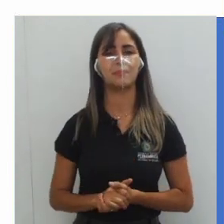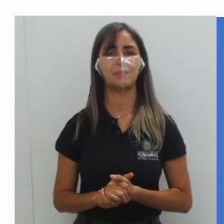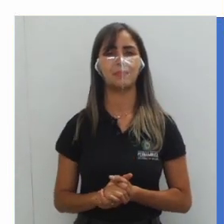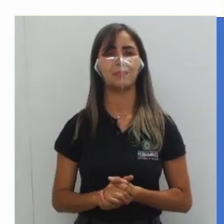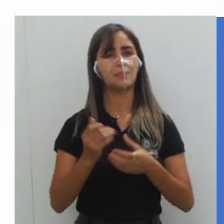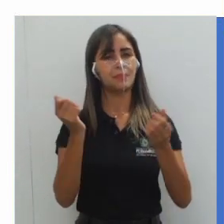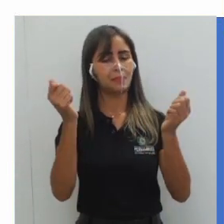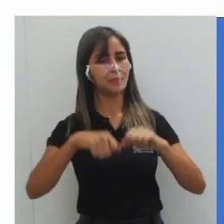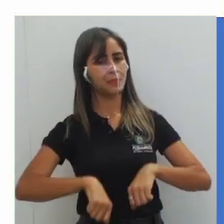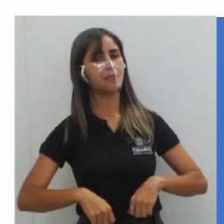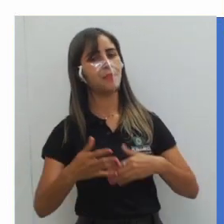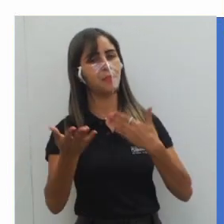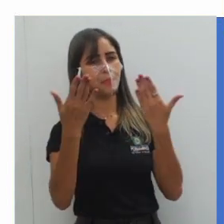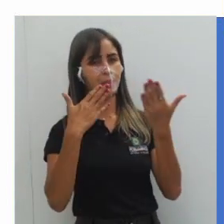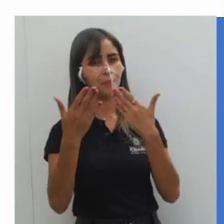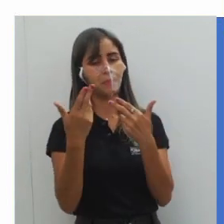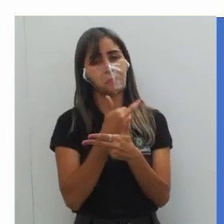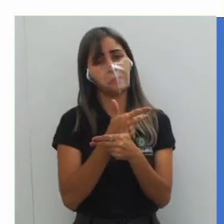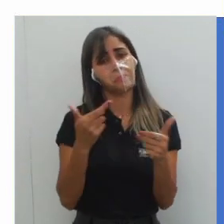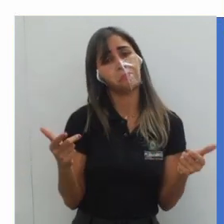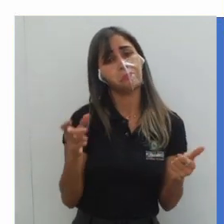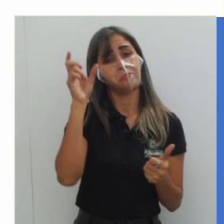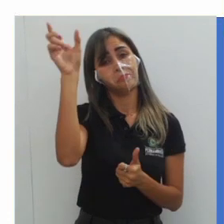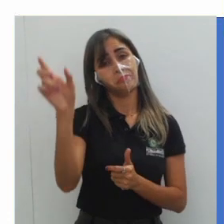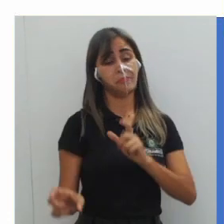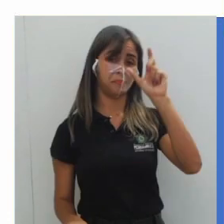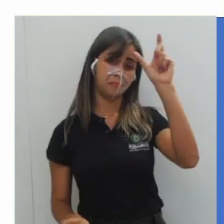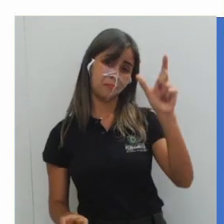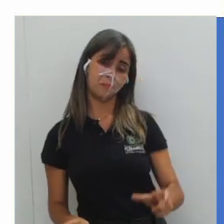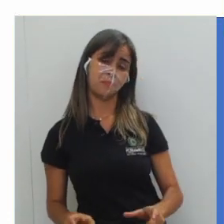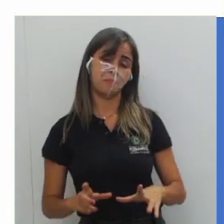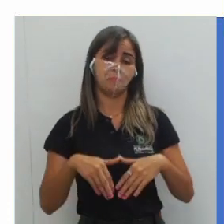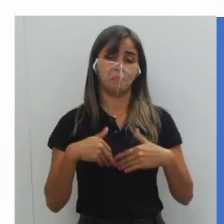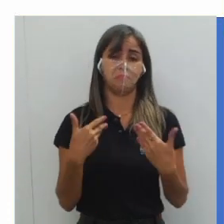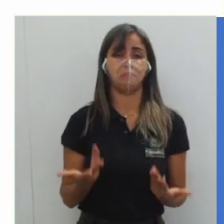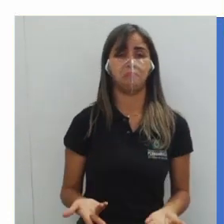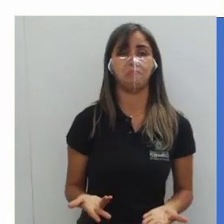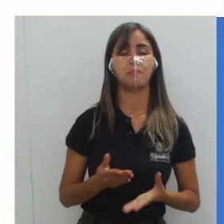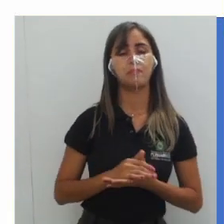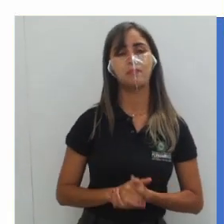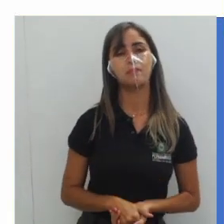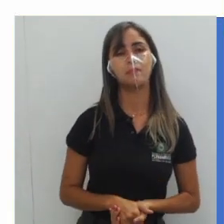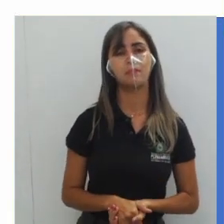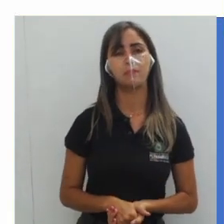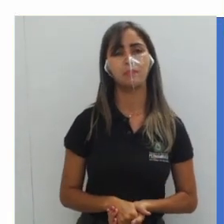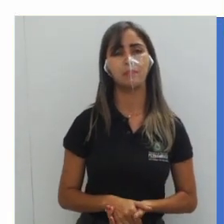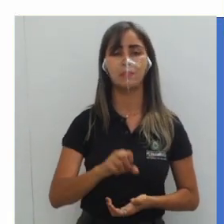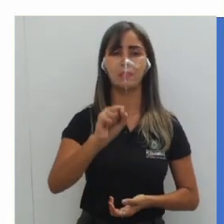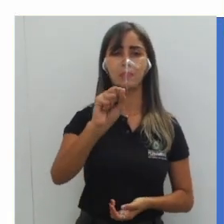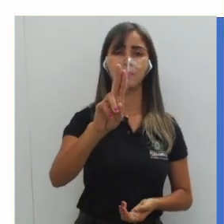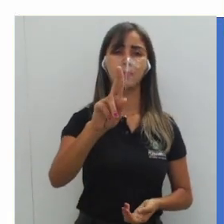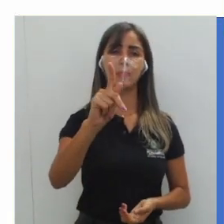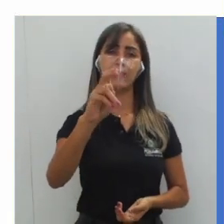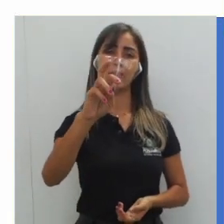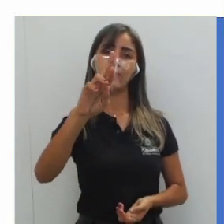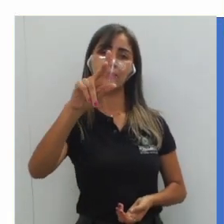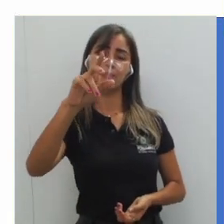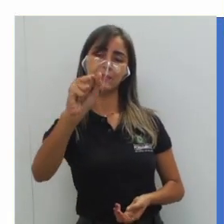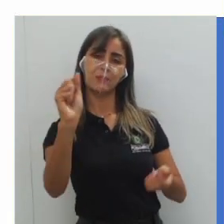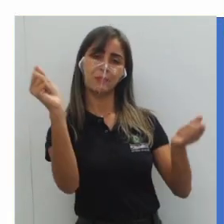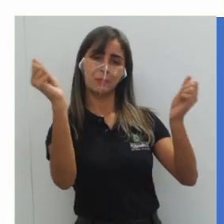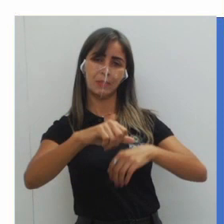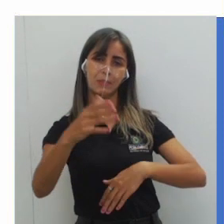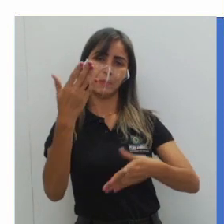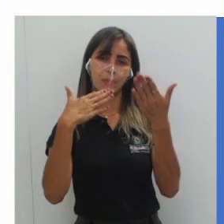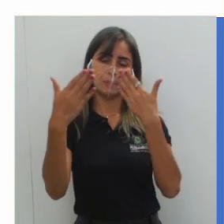O comparativo a gente pode comparar uma coisa, pessoa ou ação com outra. E no superlativo a gente